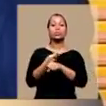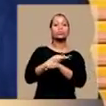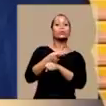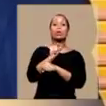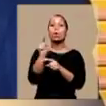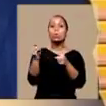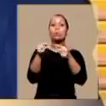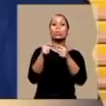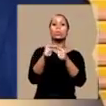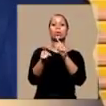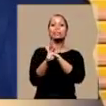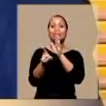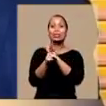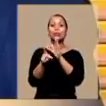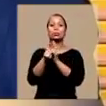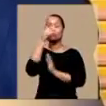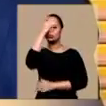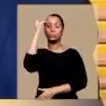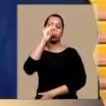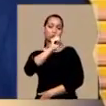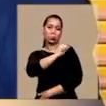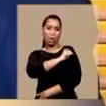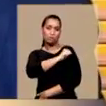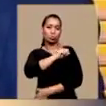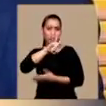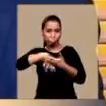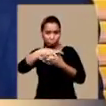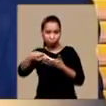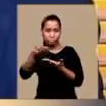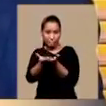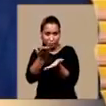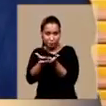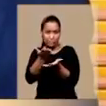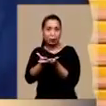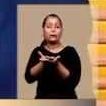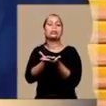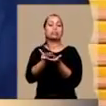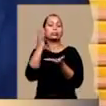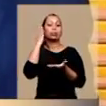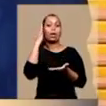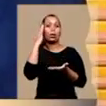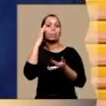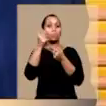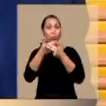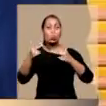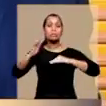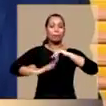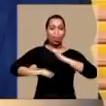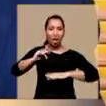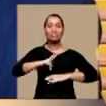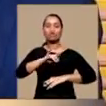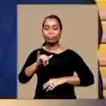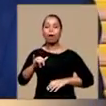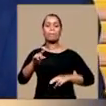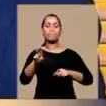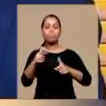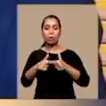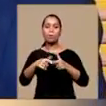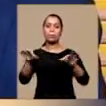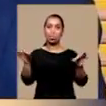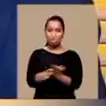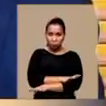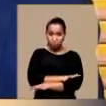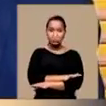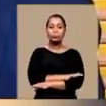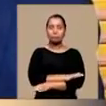procura encaixar isso na grade curricular dos alunos, para que eles saiam com uma graduação, mas sabendo fazer algo prático que vai resolver o problema